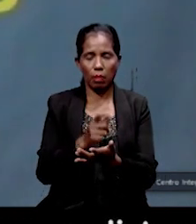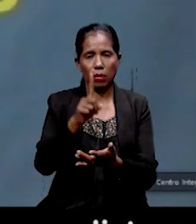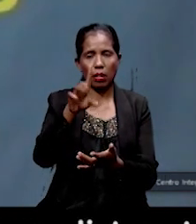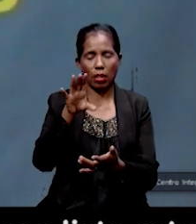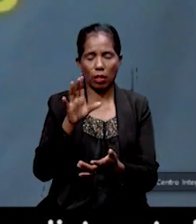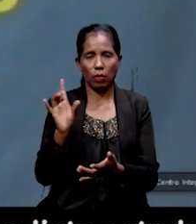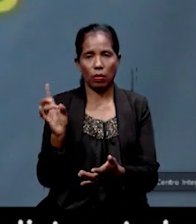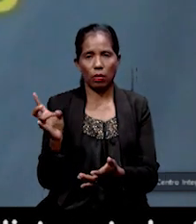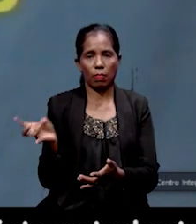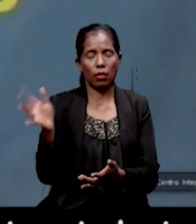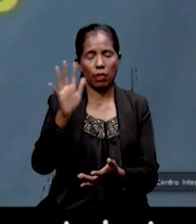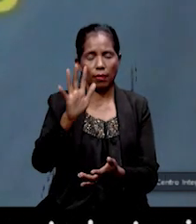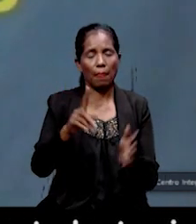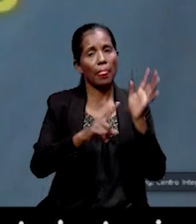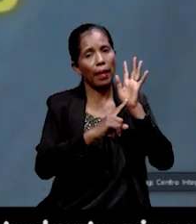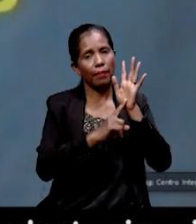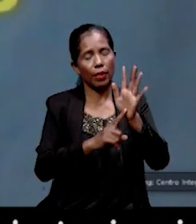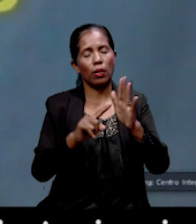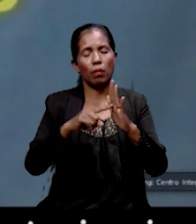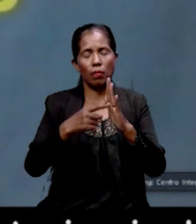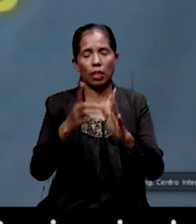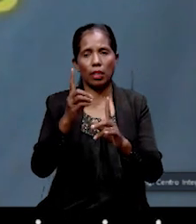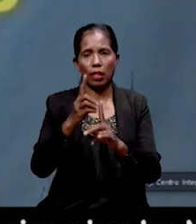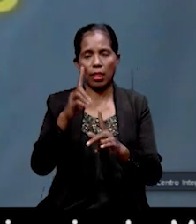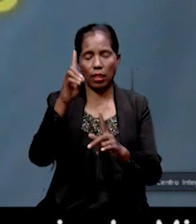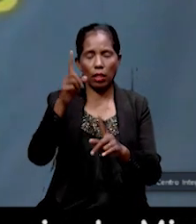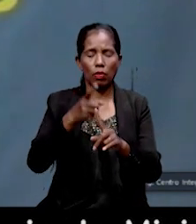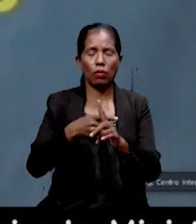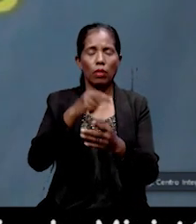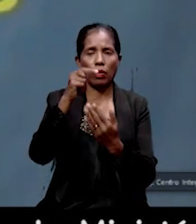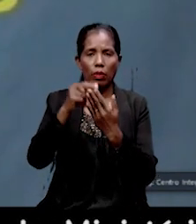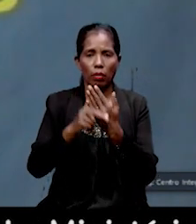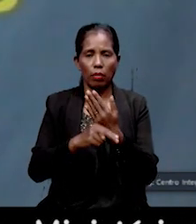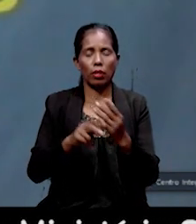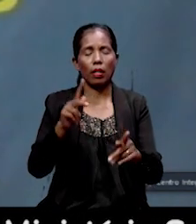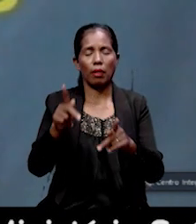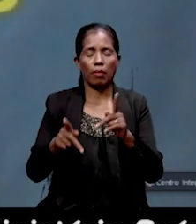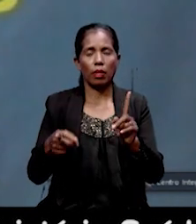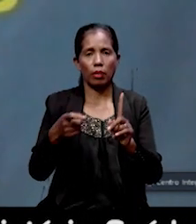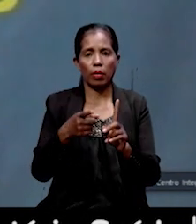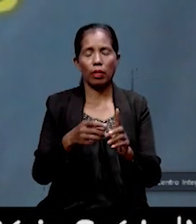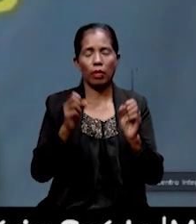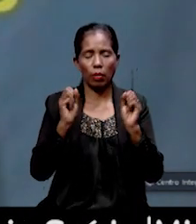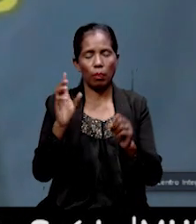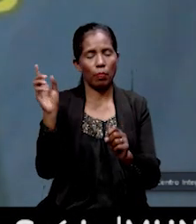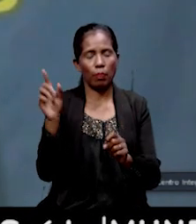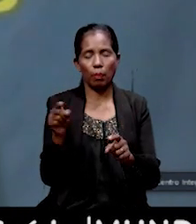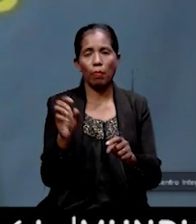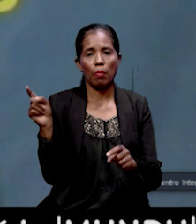lima. Situação ni hatudu, ha hu ia Lorong ida fulano novembro, taxa positividade por cento zero.